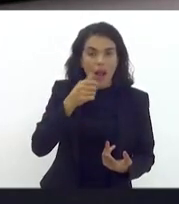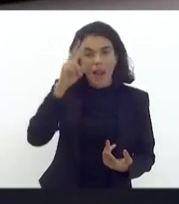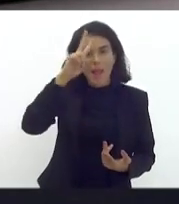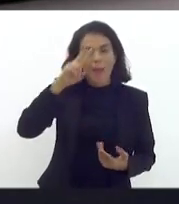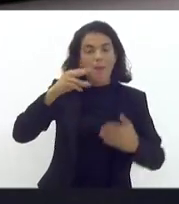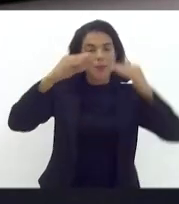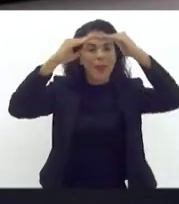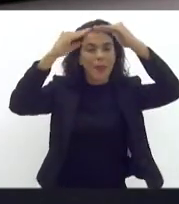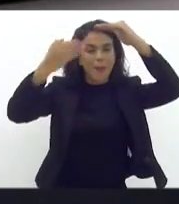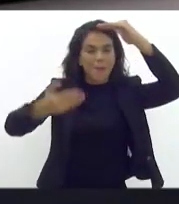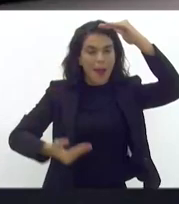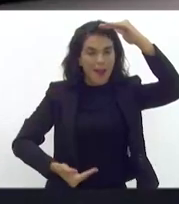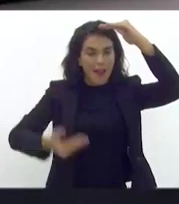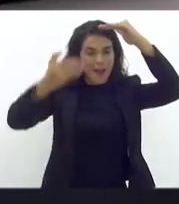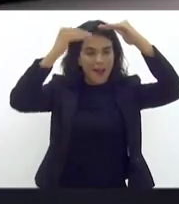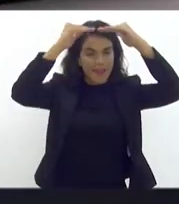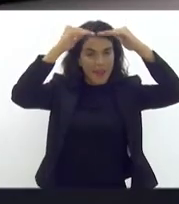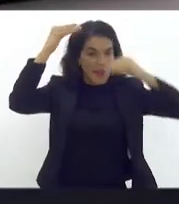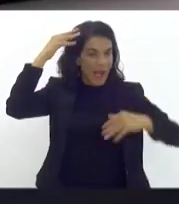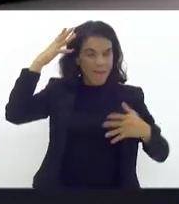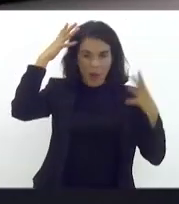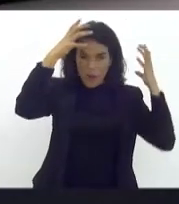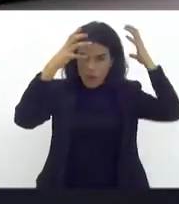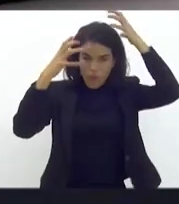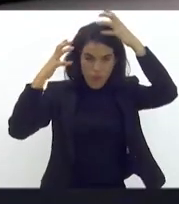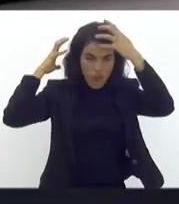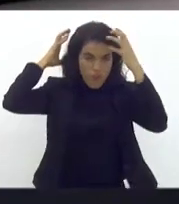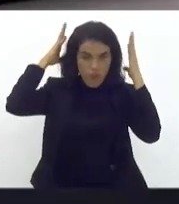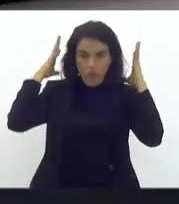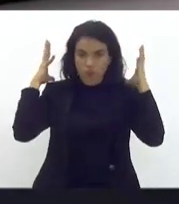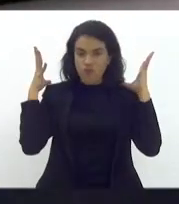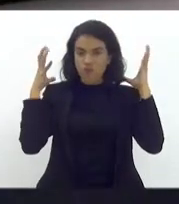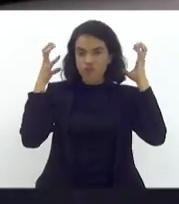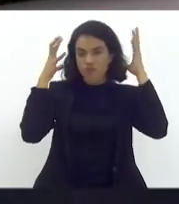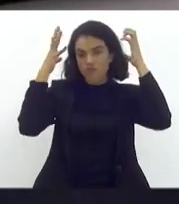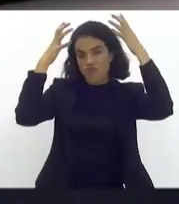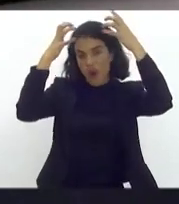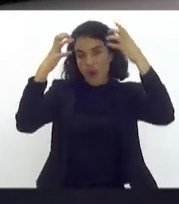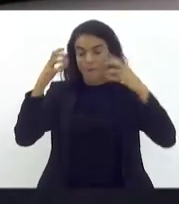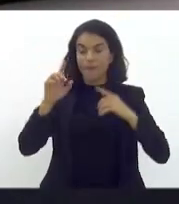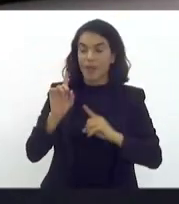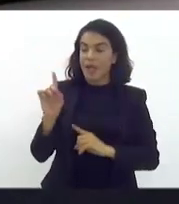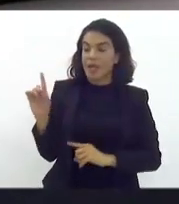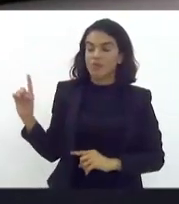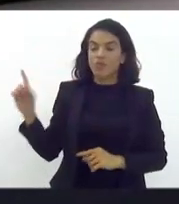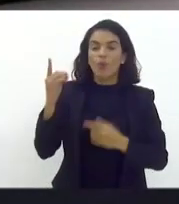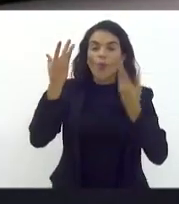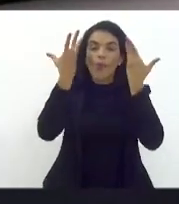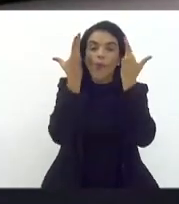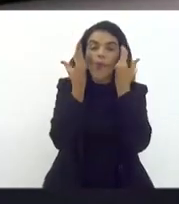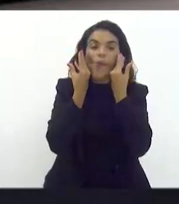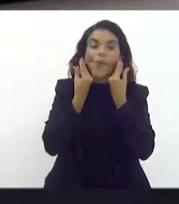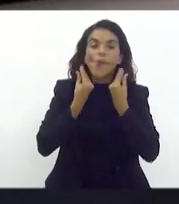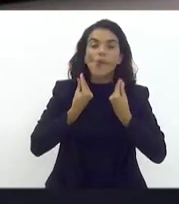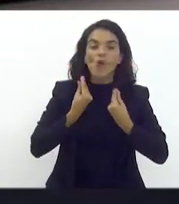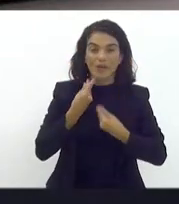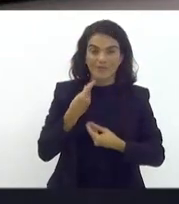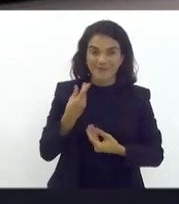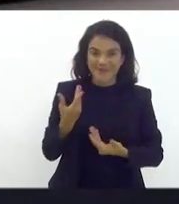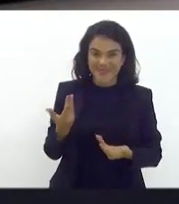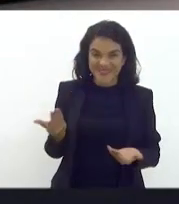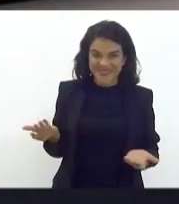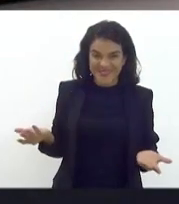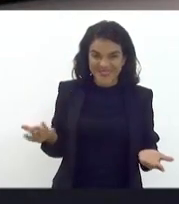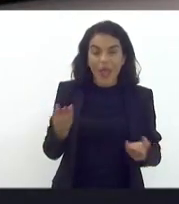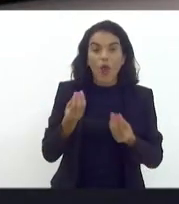bailarina lá em São Paulo os cabelos crespos enfim daí eu coloco uma pessoa assim e as outras todas com outras características gente eu já vi